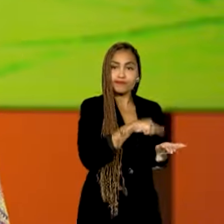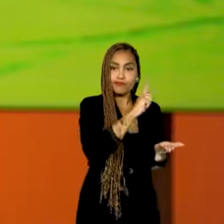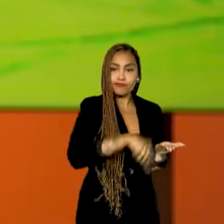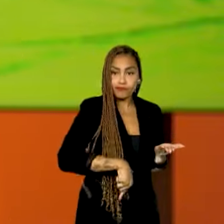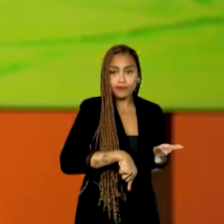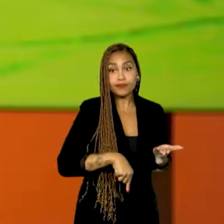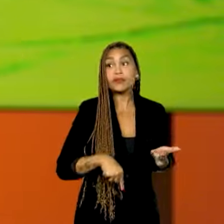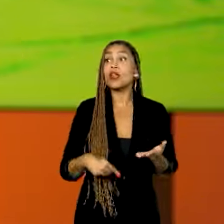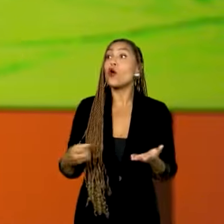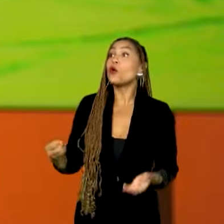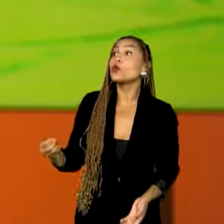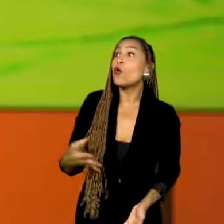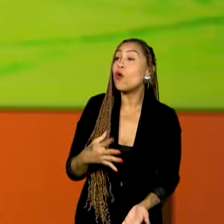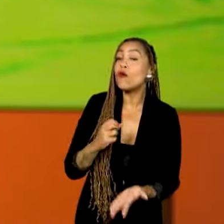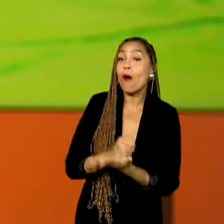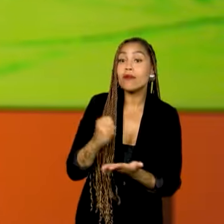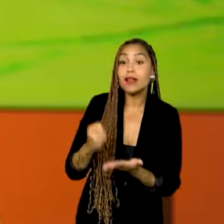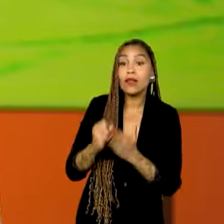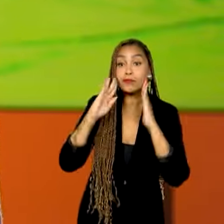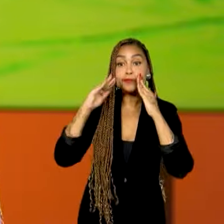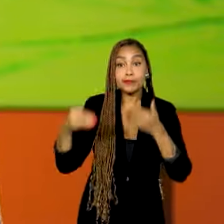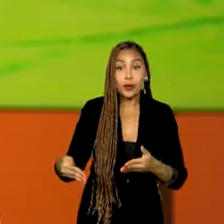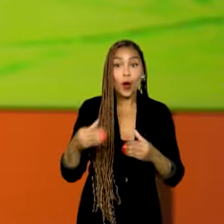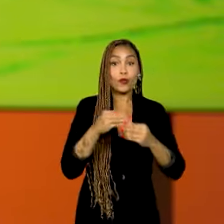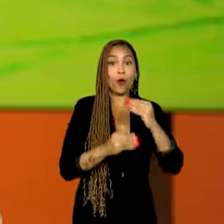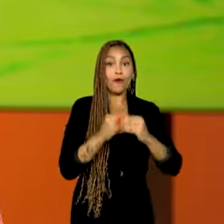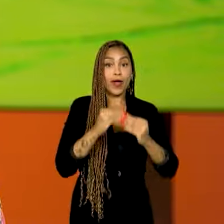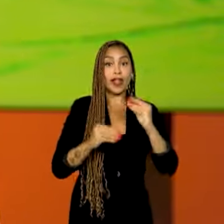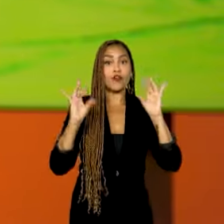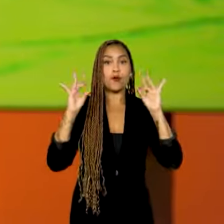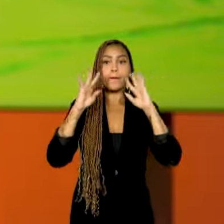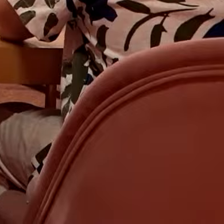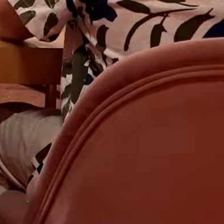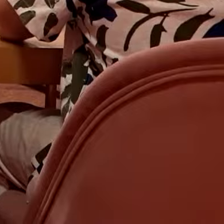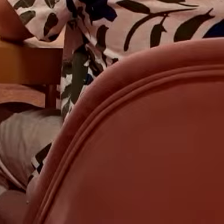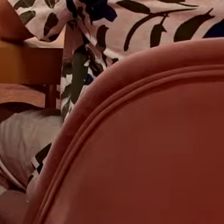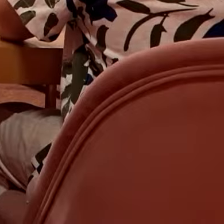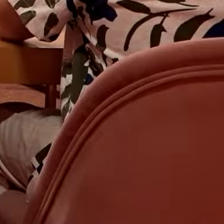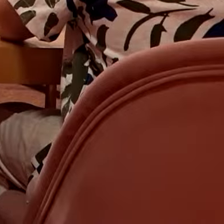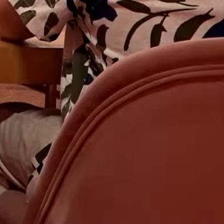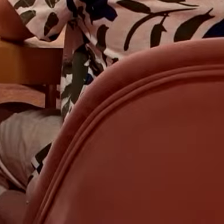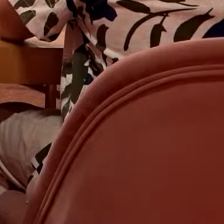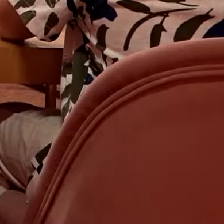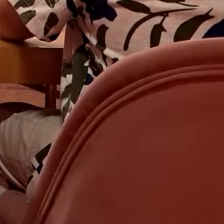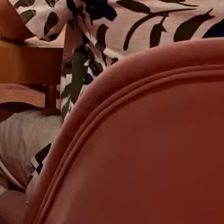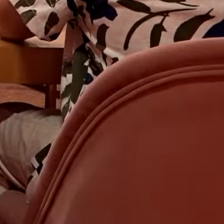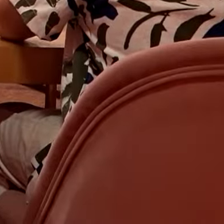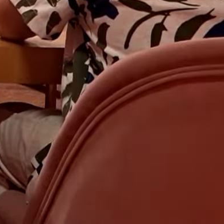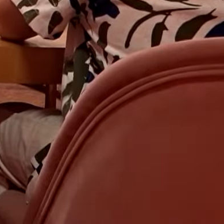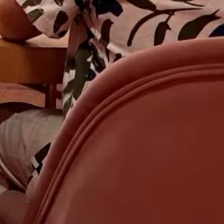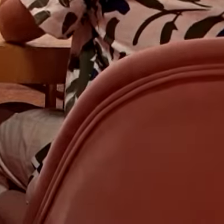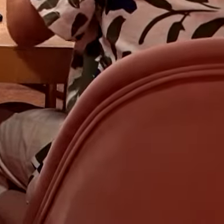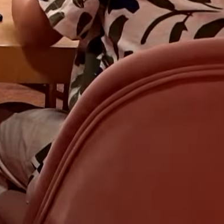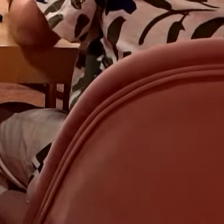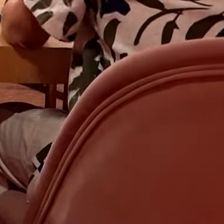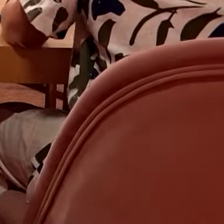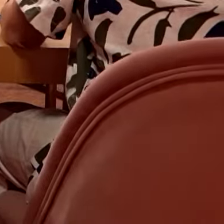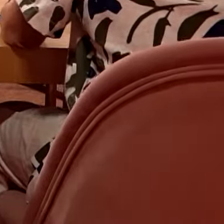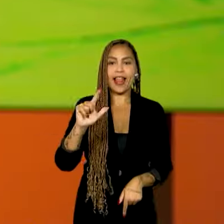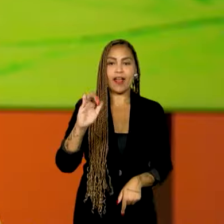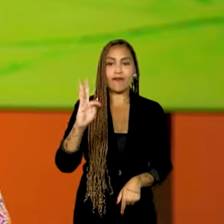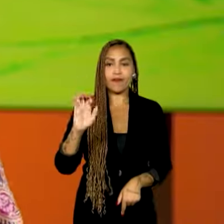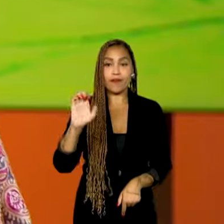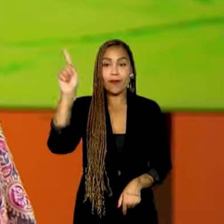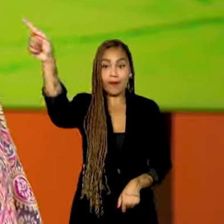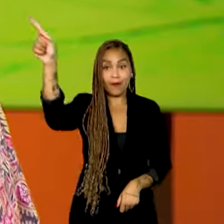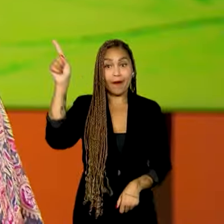com para essa novela específica de criança. Era uma parceria, né? SBT Telefé. Telefé, exatamente. E que a gente não sabia